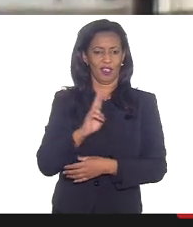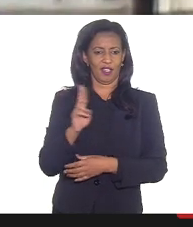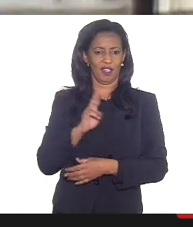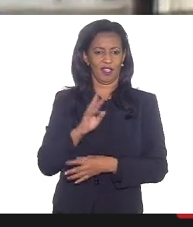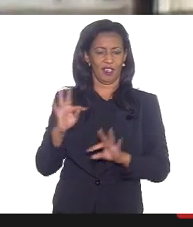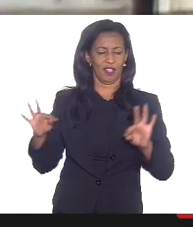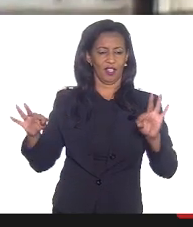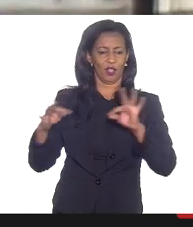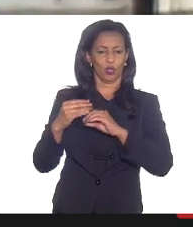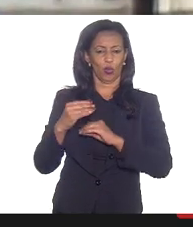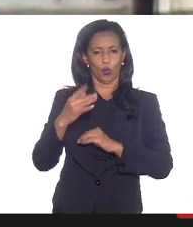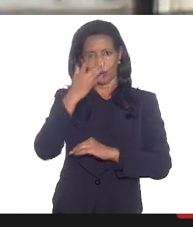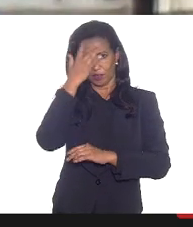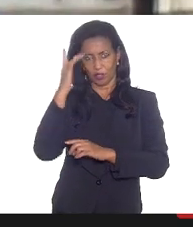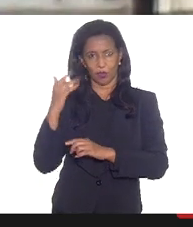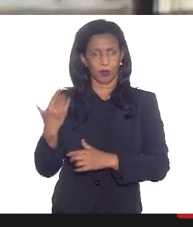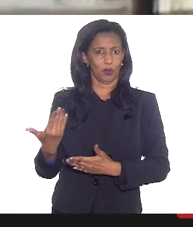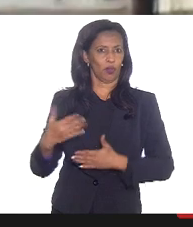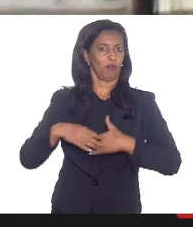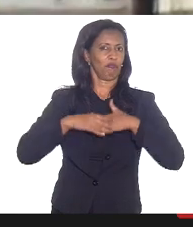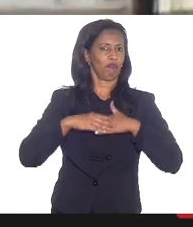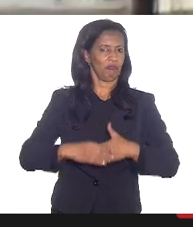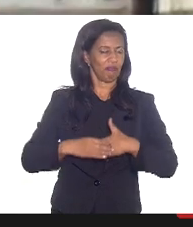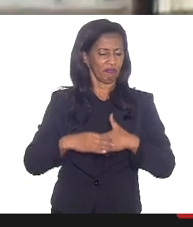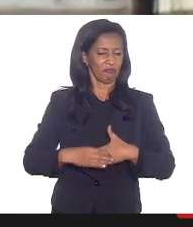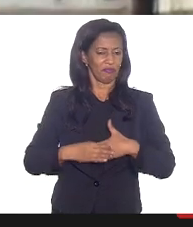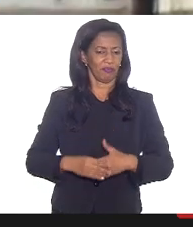as entidades presentes, cumprimentar aqui